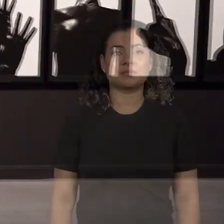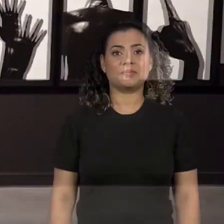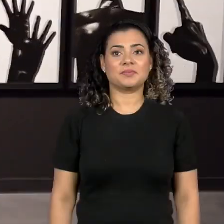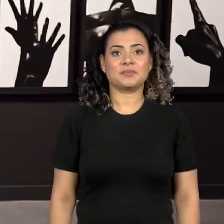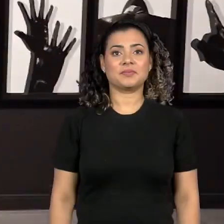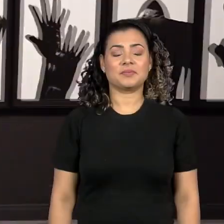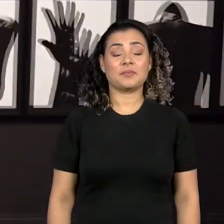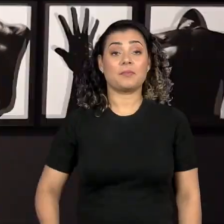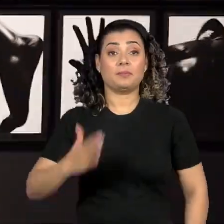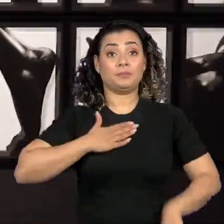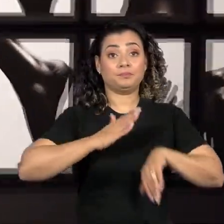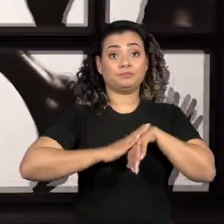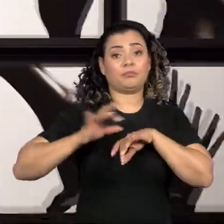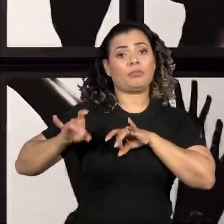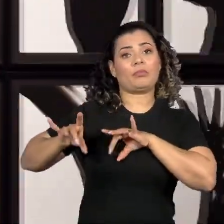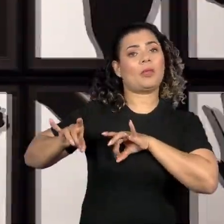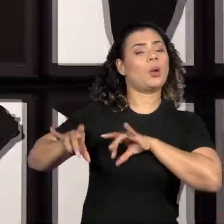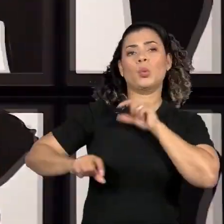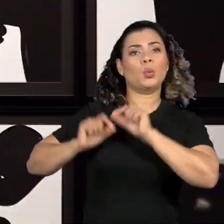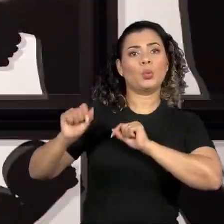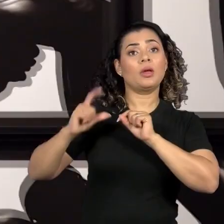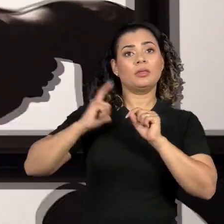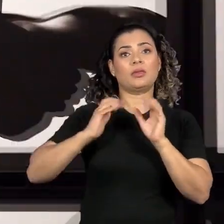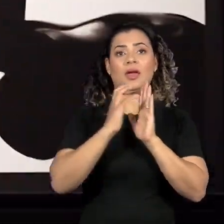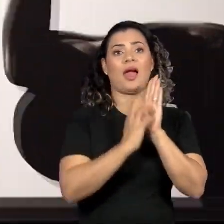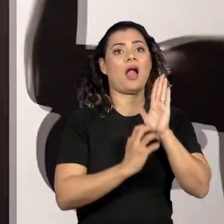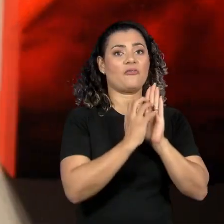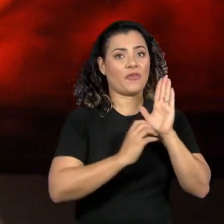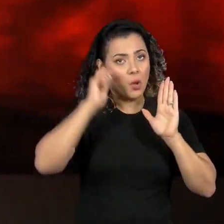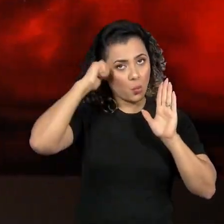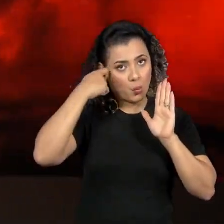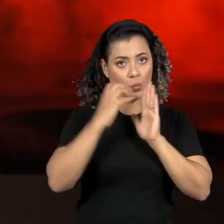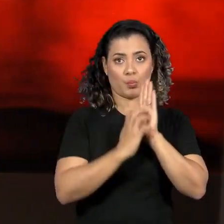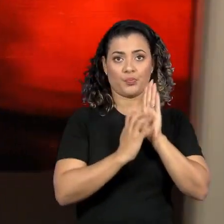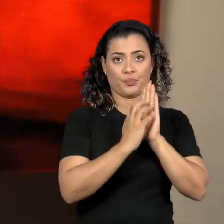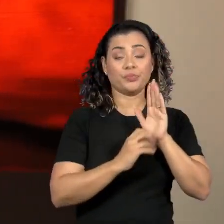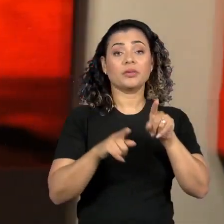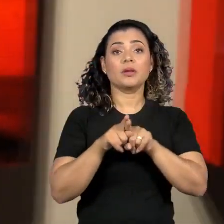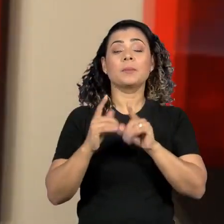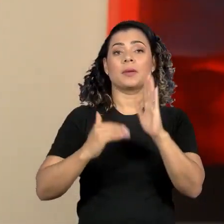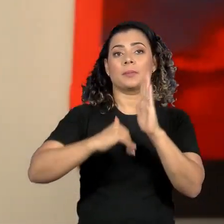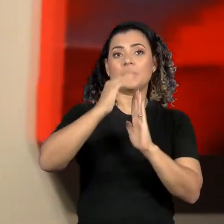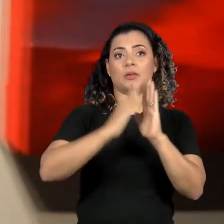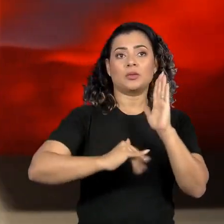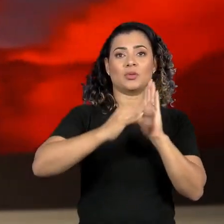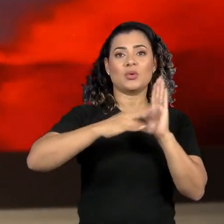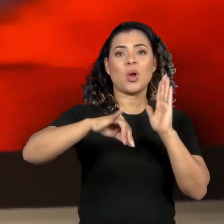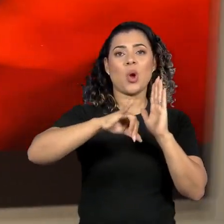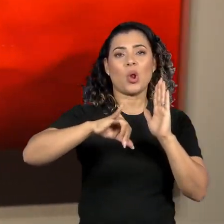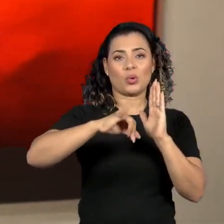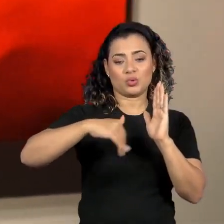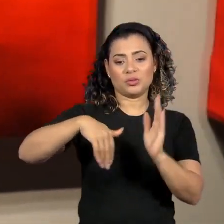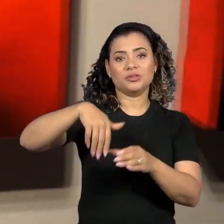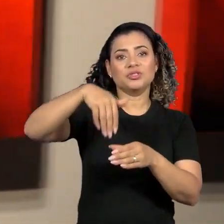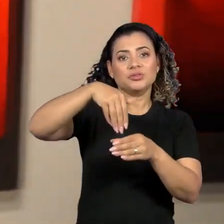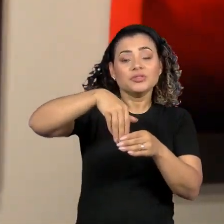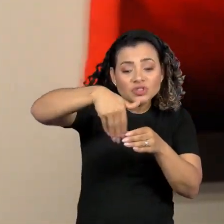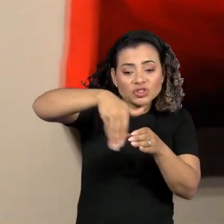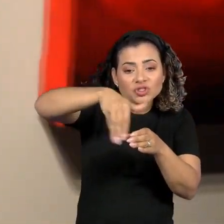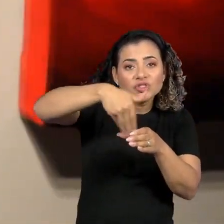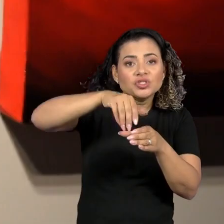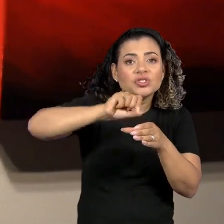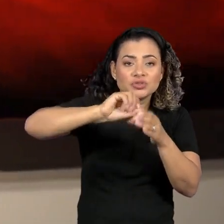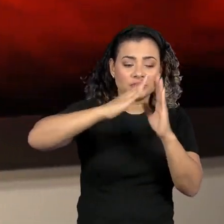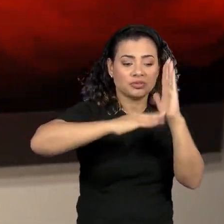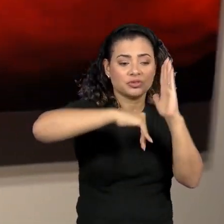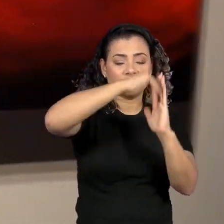A minha técnica, ela envolve carvão e pintura a óleo. Essas são as, principalmente neste momento, são